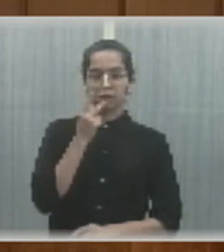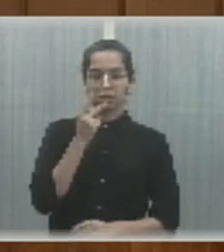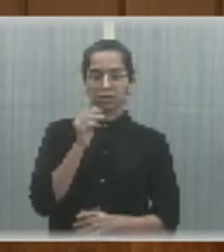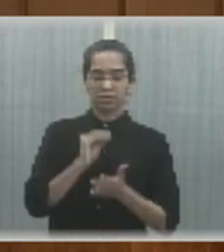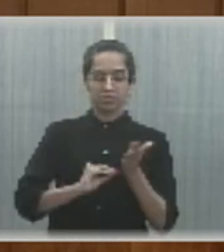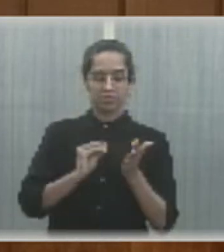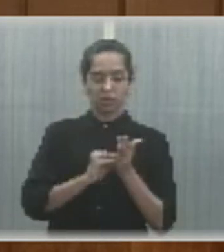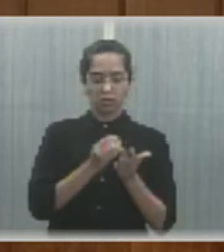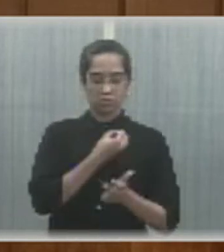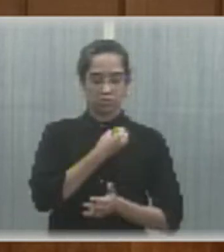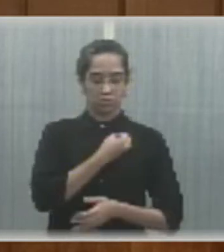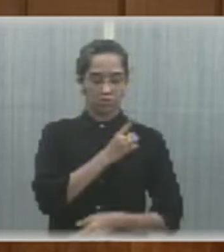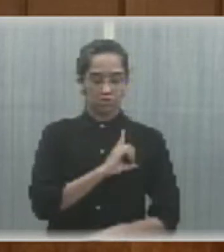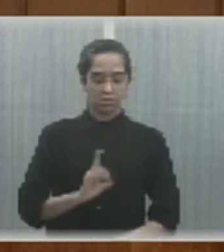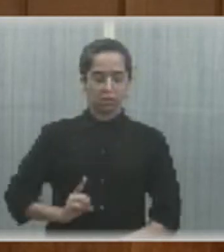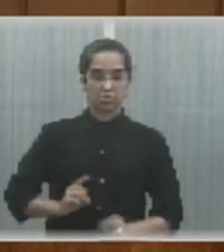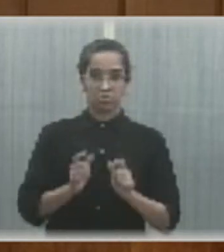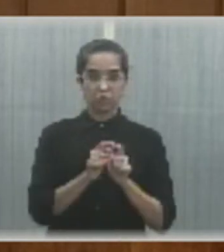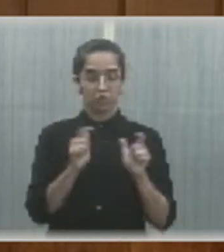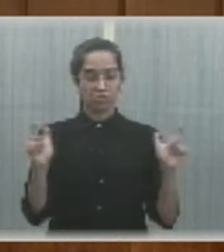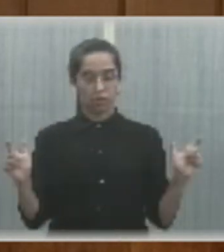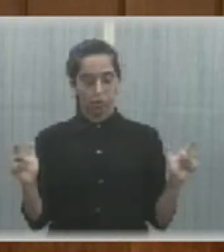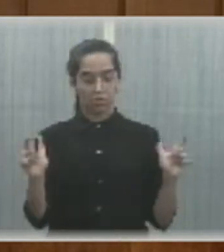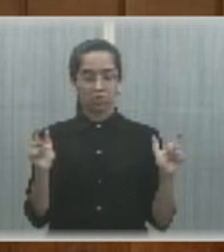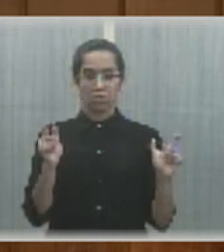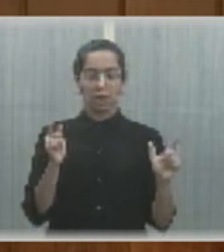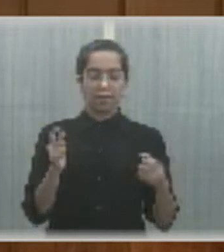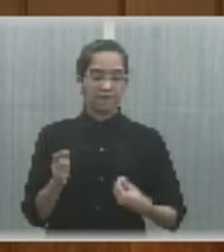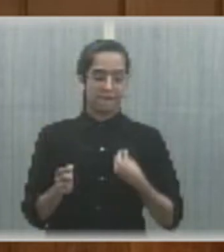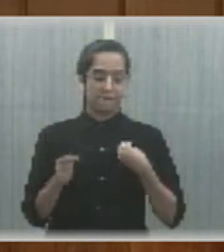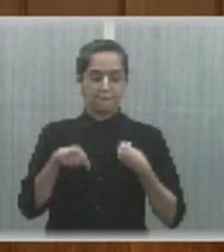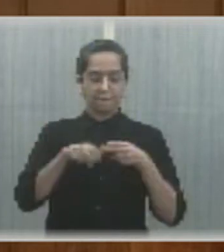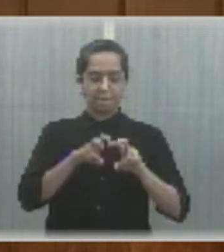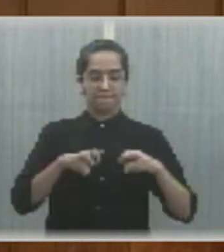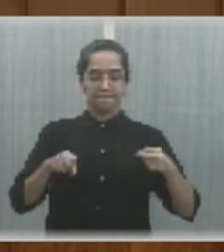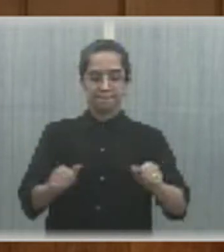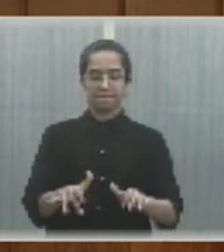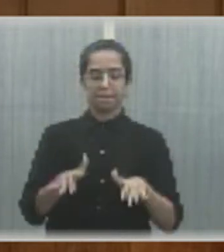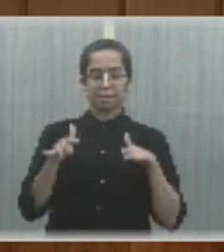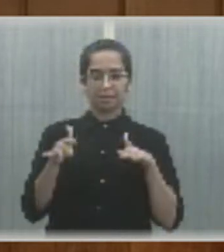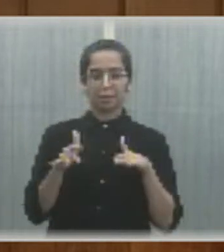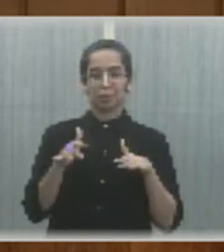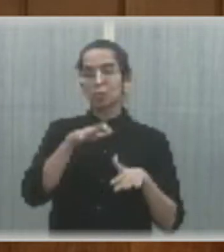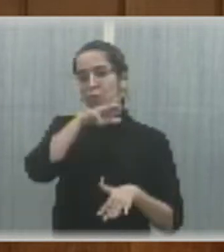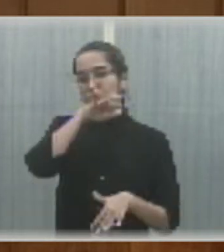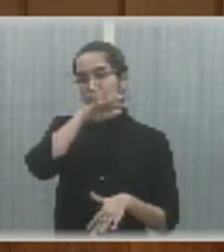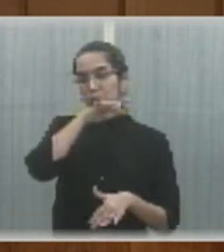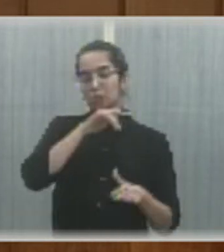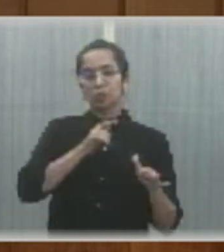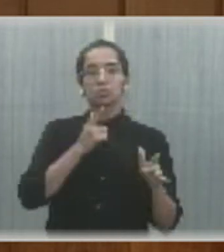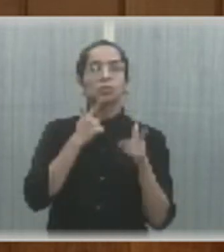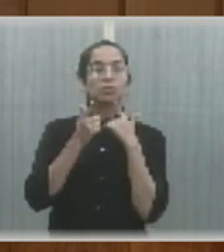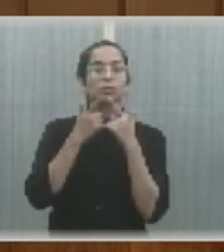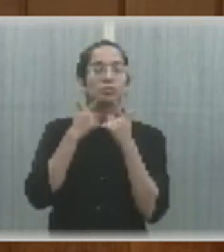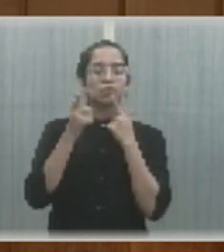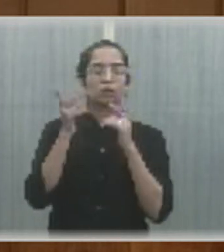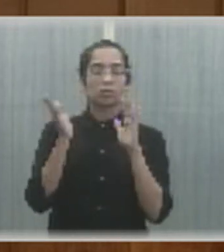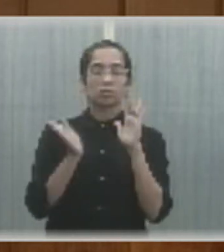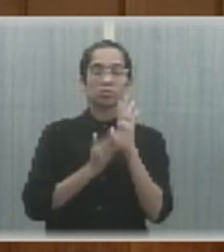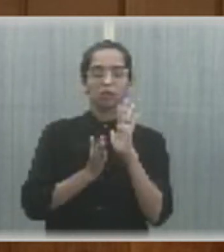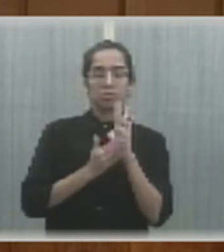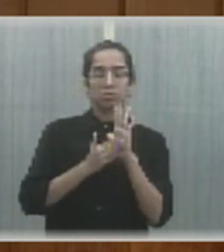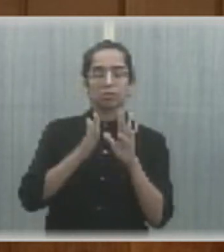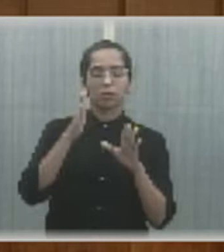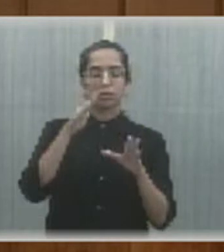para apreciação das proposições durante as sessões deliberativas está prejudicando a tramitação das propostas